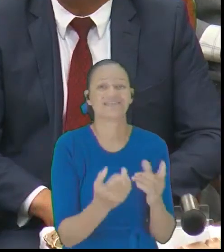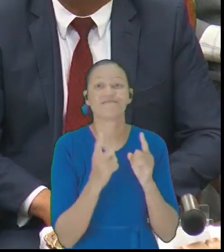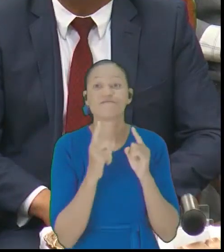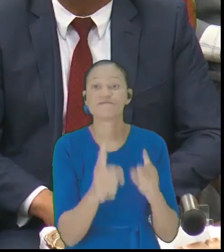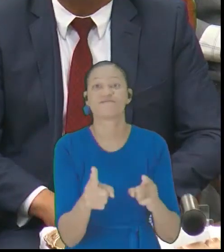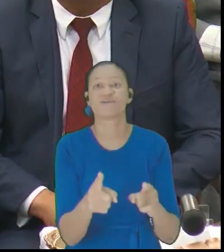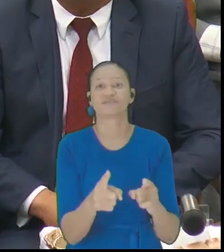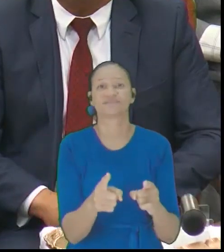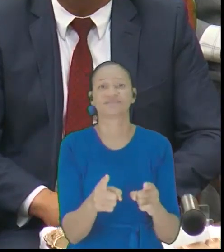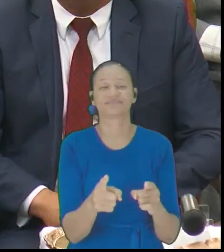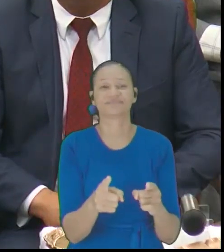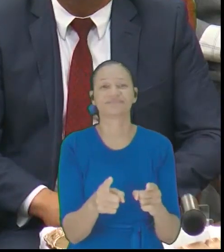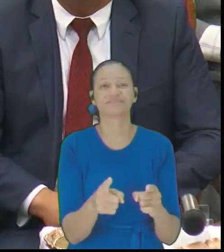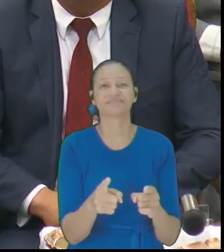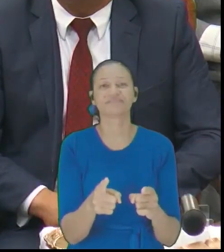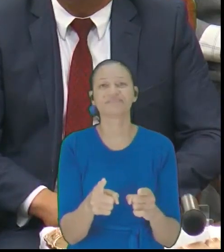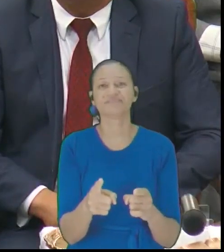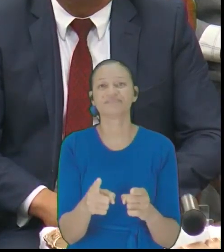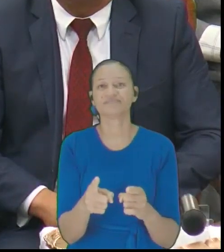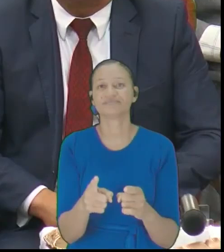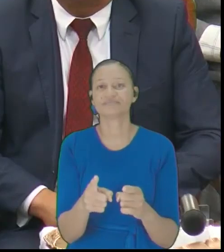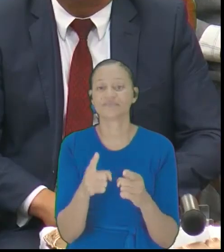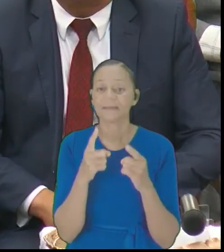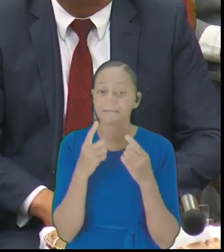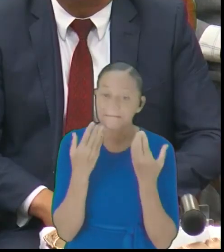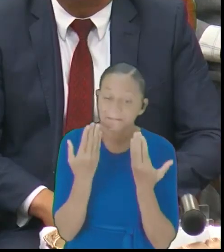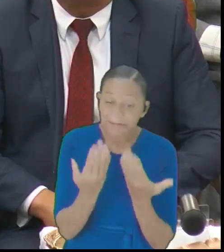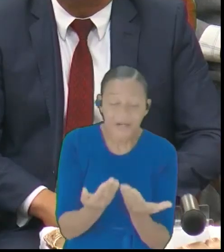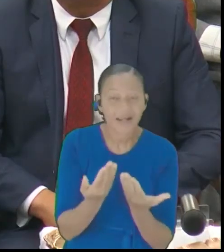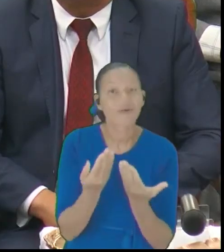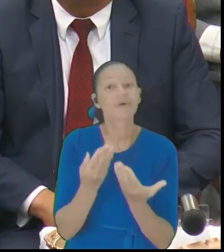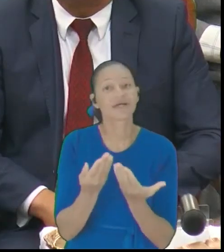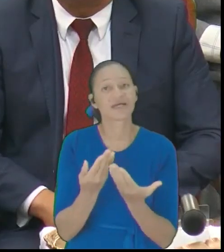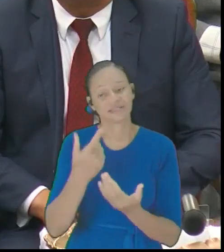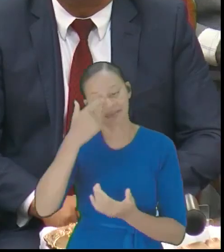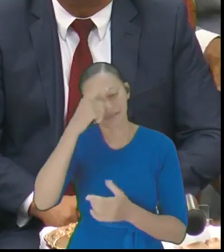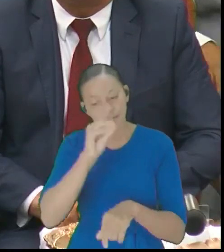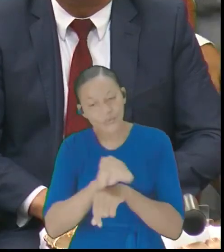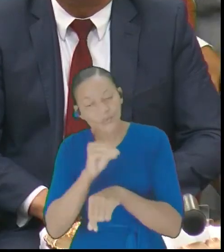você para lhe pastorear.